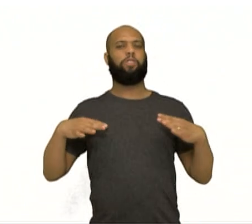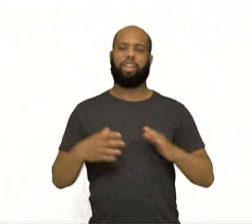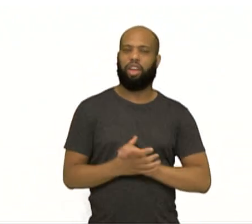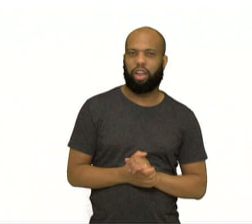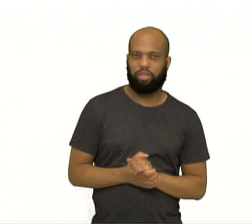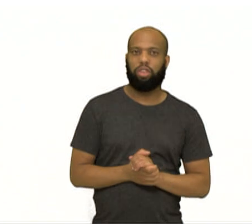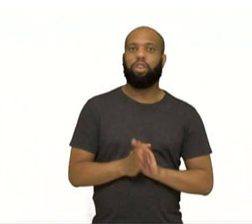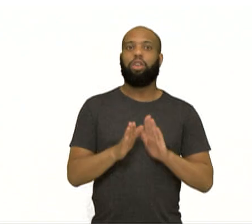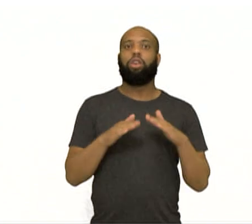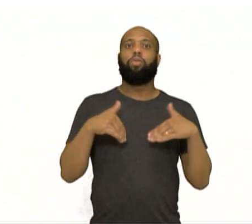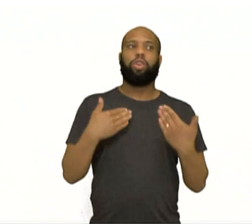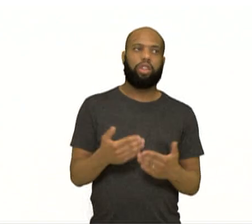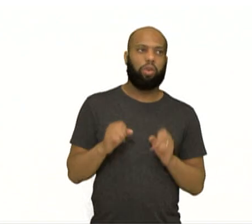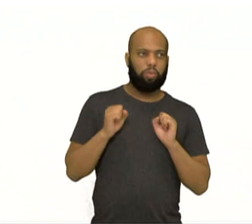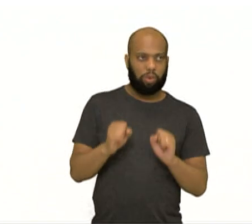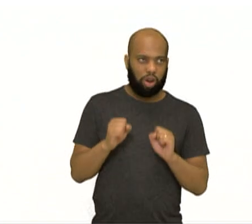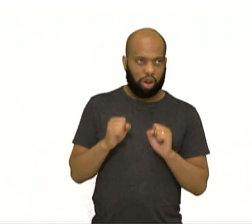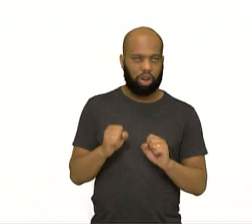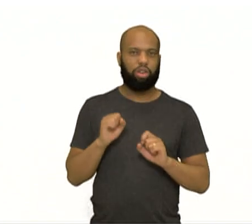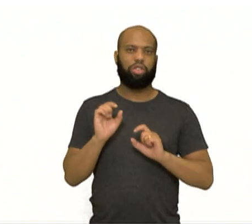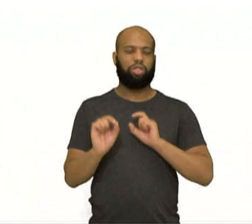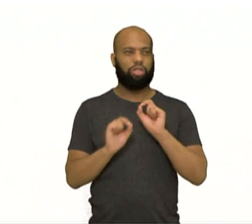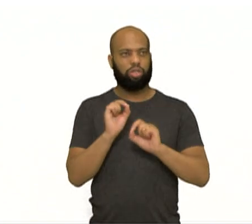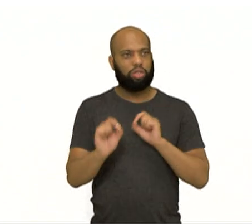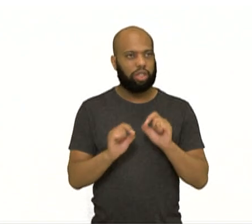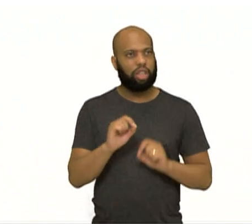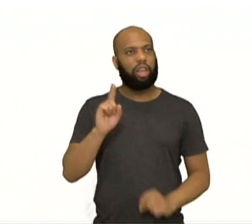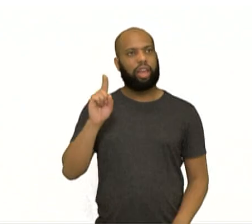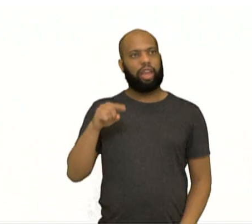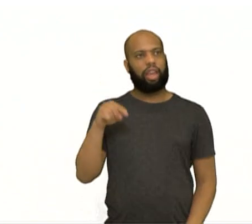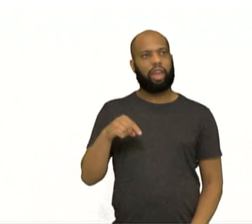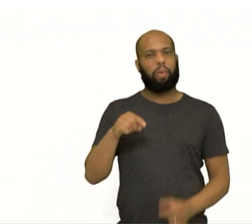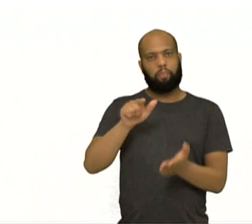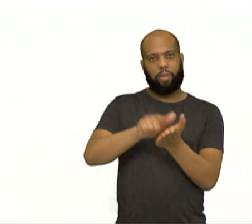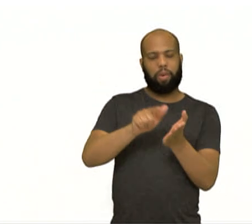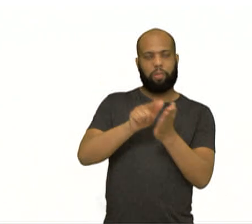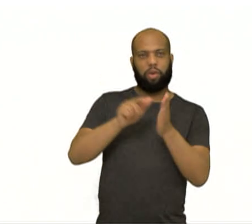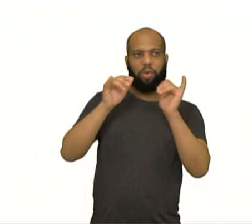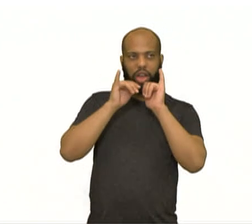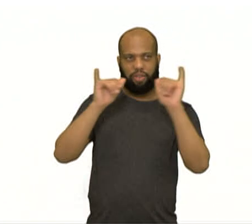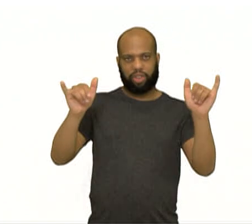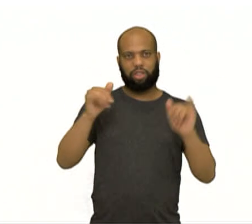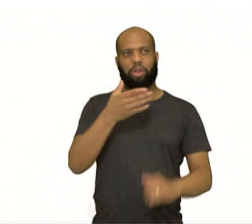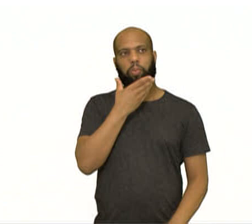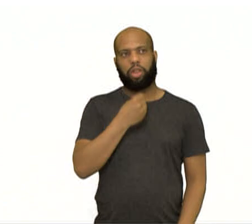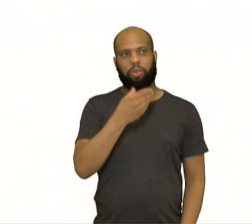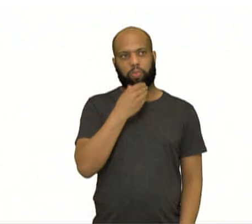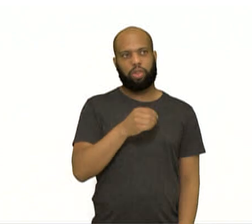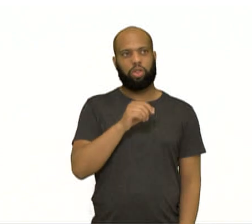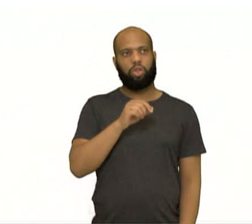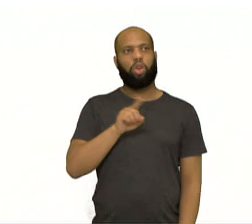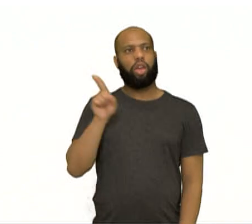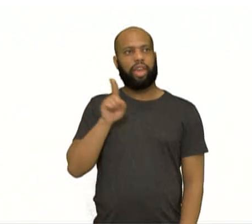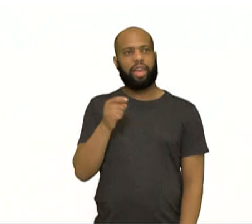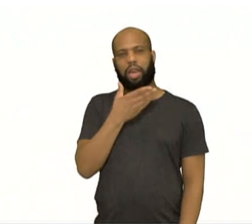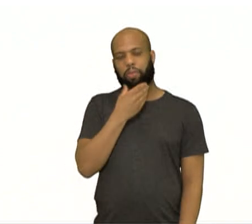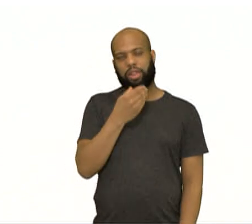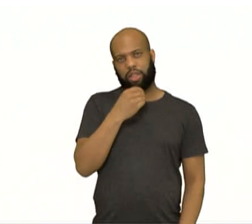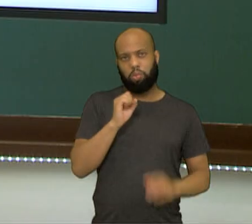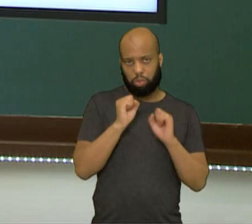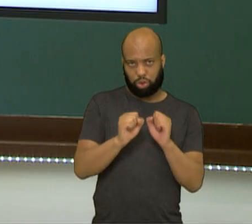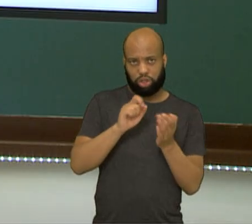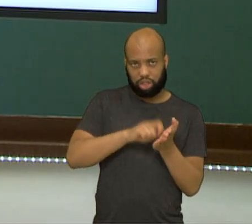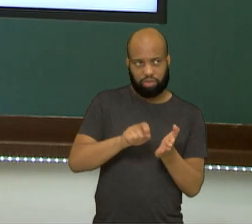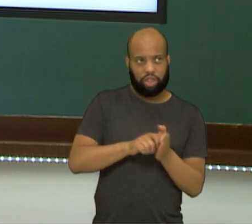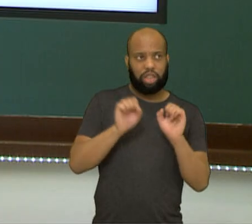Poderia o bilhete escrito pelo menino, né? Poderia o Gabriel Luca ter escrito?